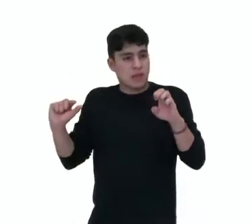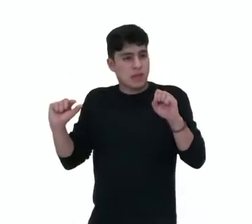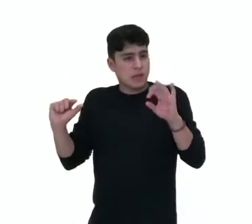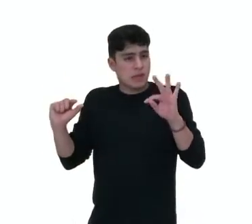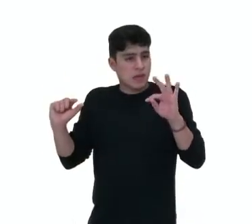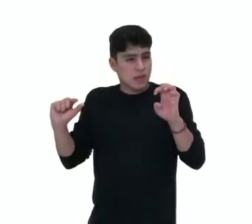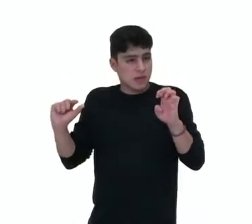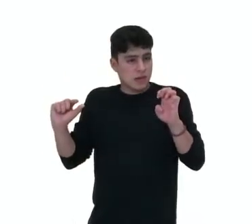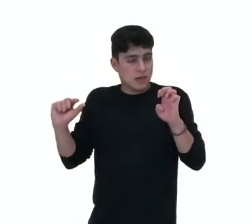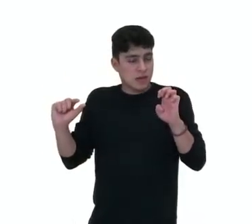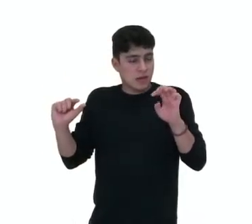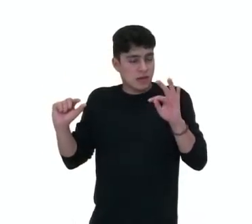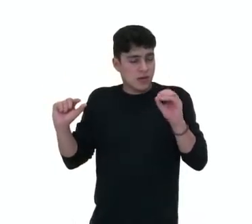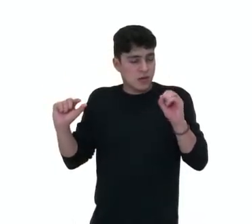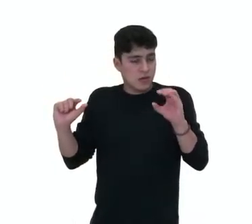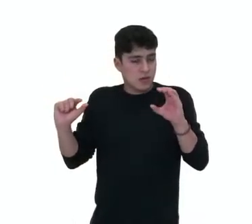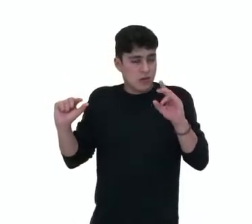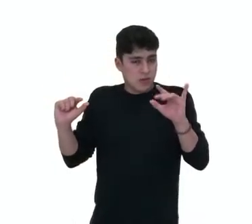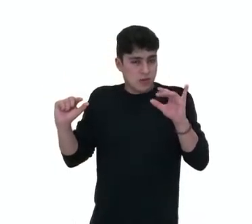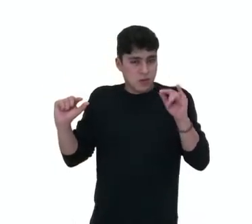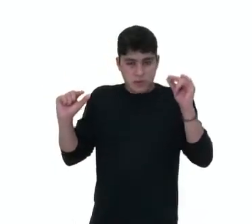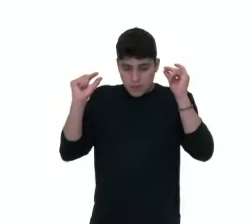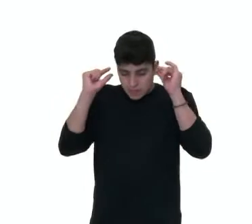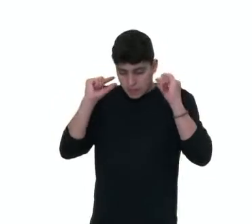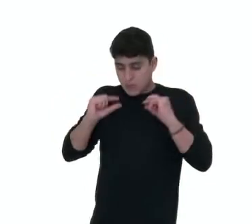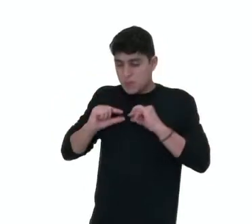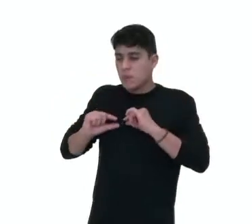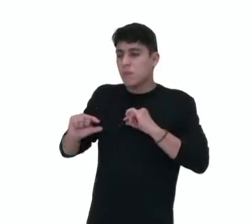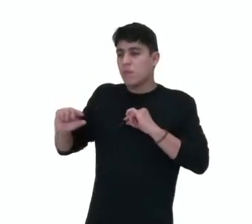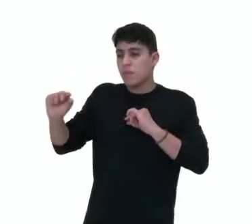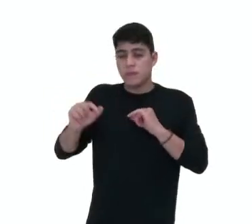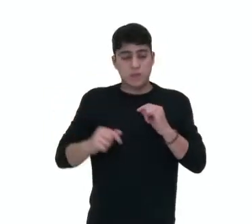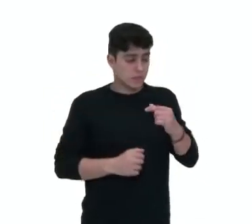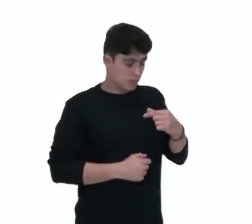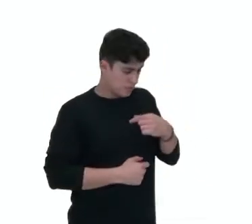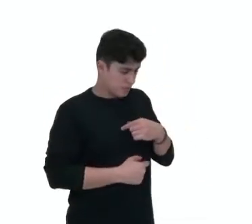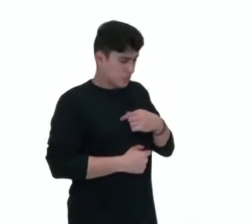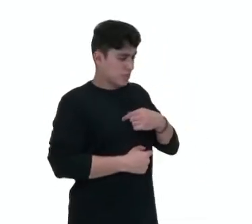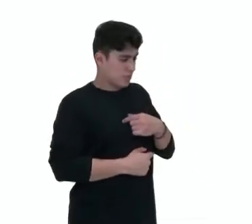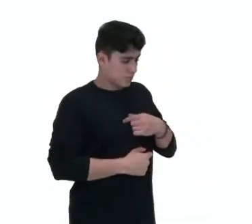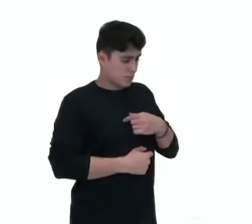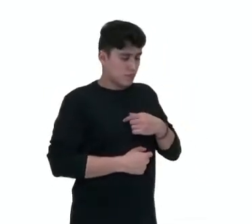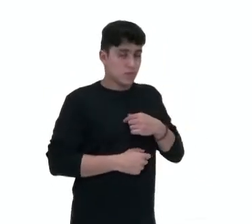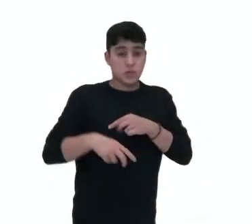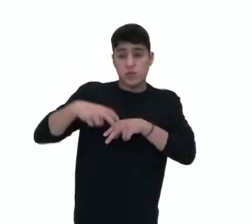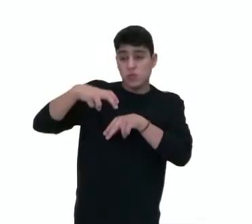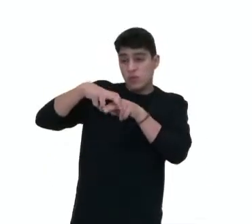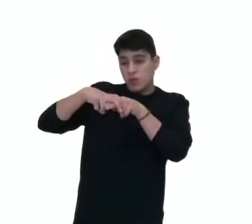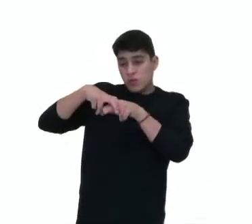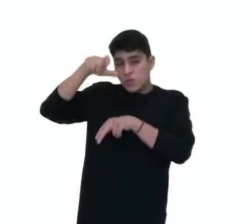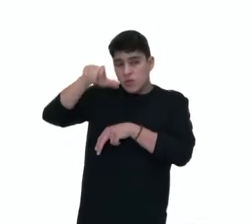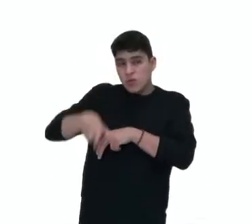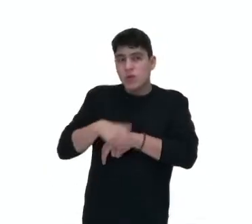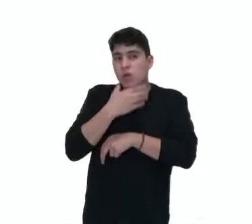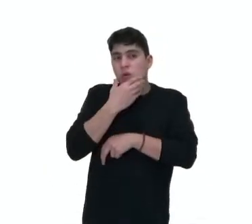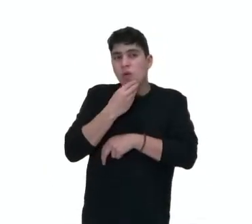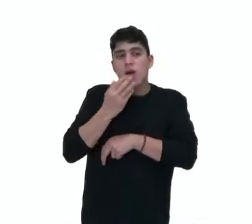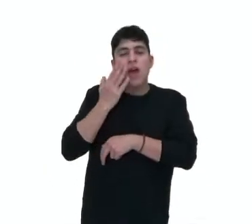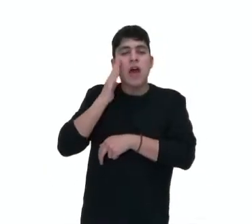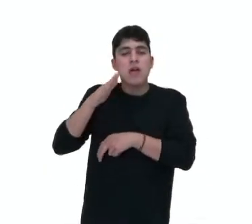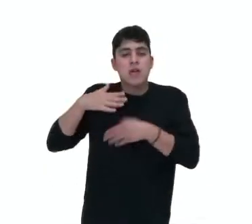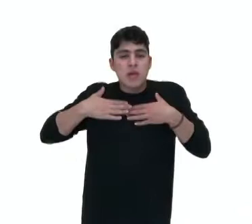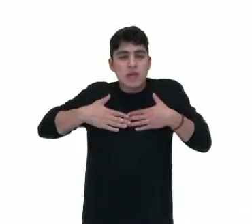ela está fazendo? Apoiando esse instrumento no peito de um homem. Ali de camiseta azul. O que ele